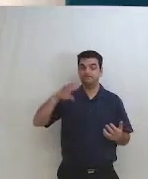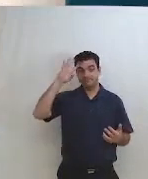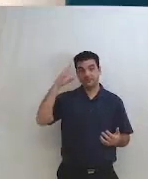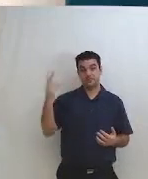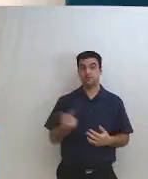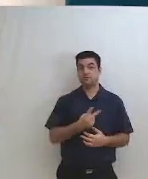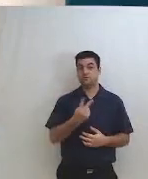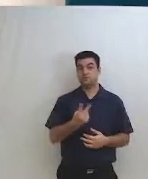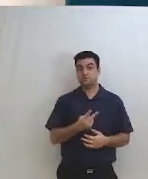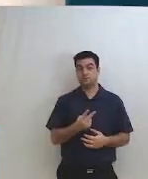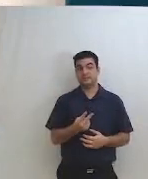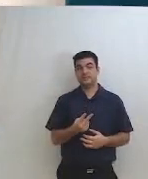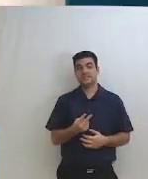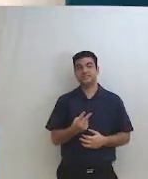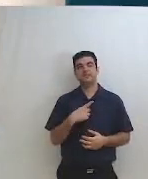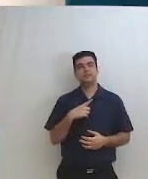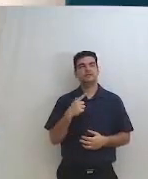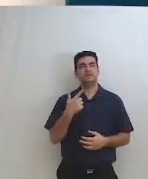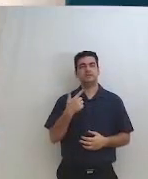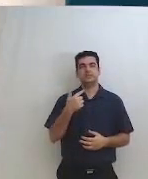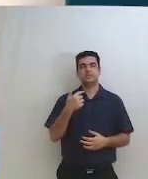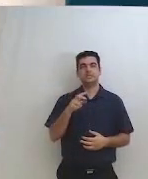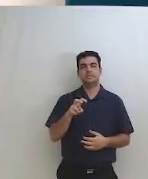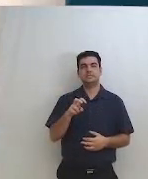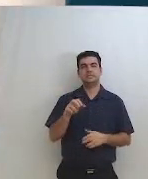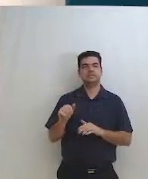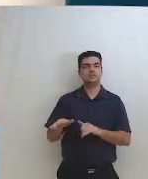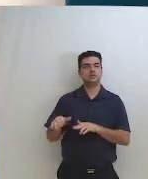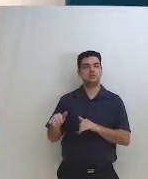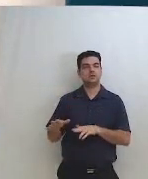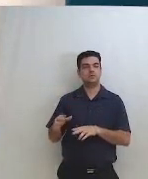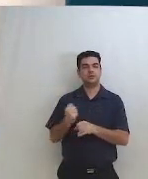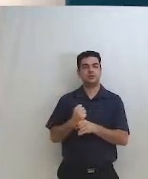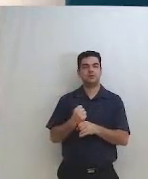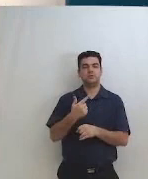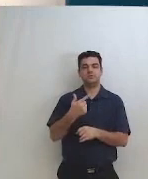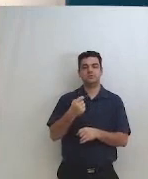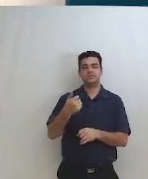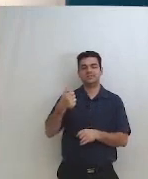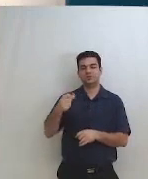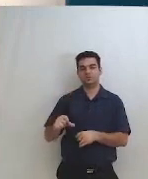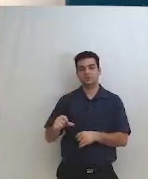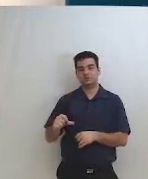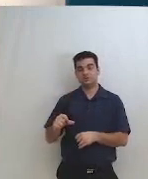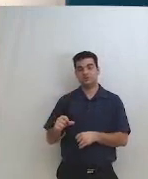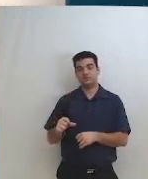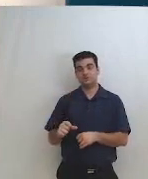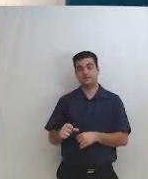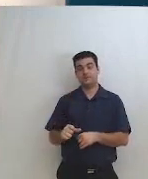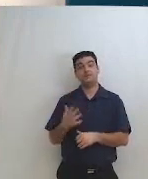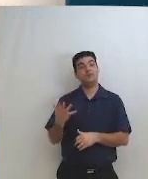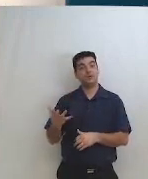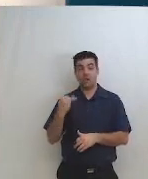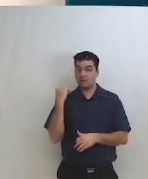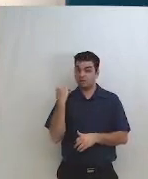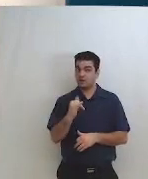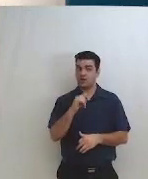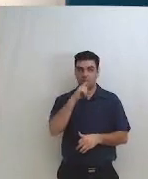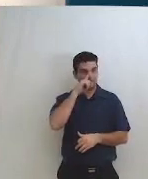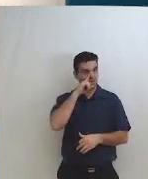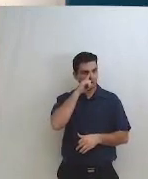deu no dia 15 de setembro de 2019. A imputação é grave, como é grave